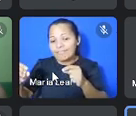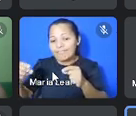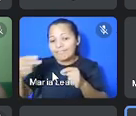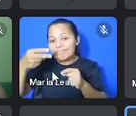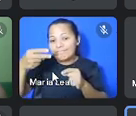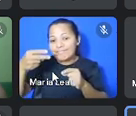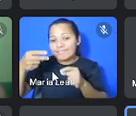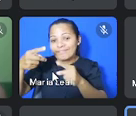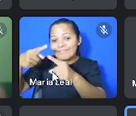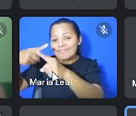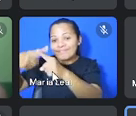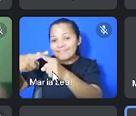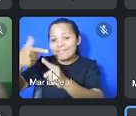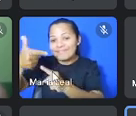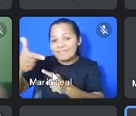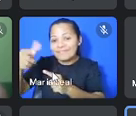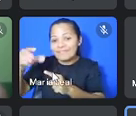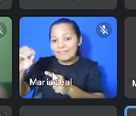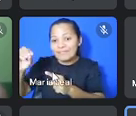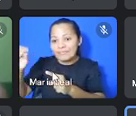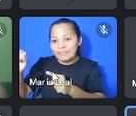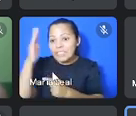Você compreende o chuveirinho?